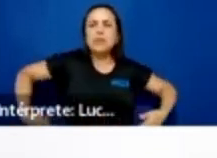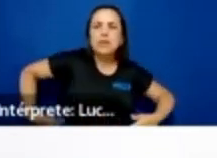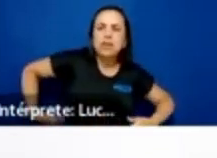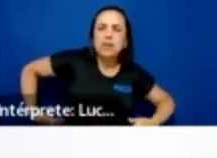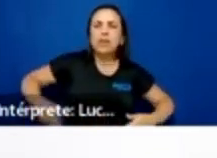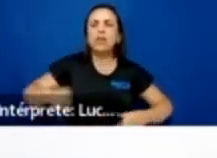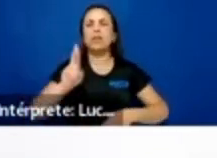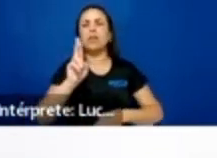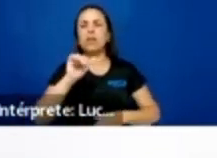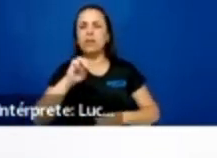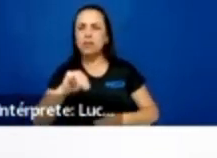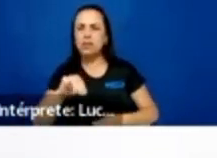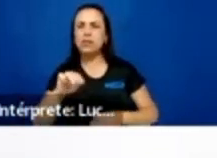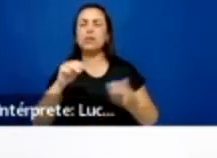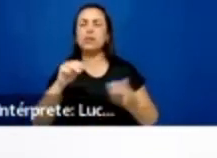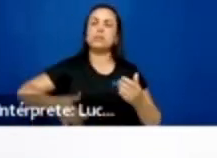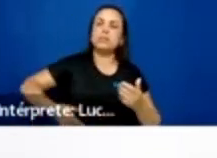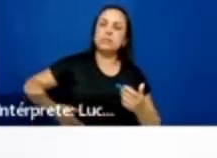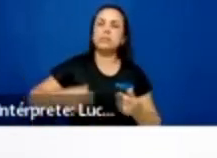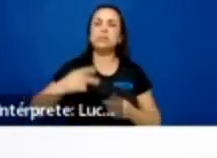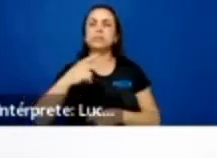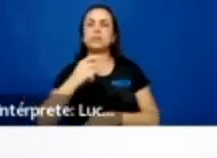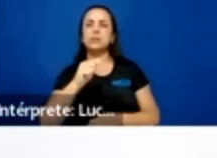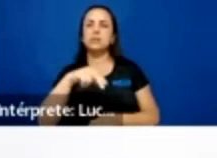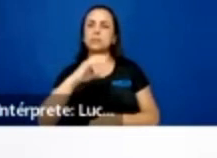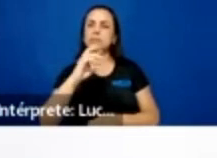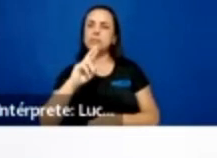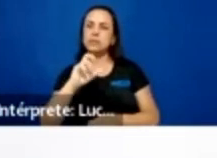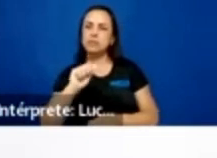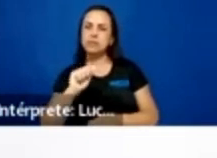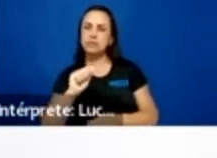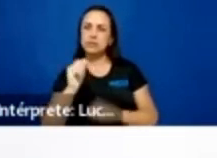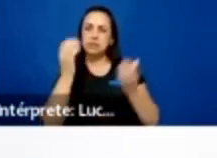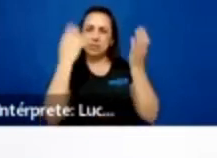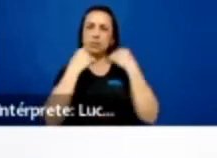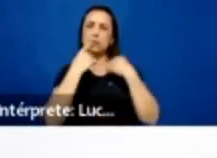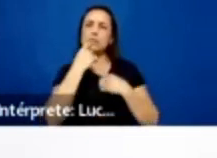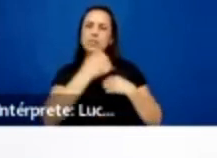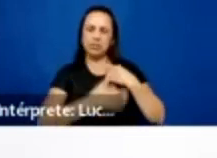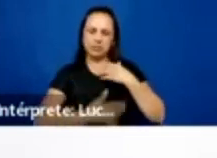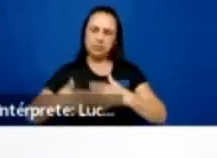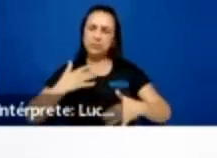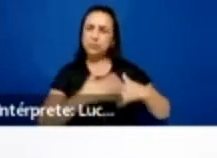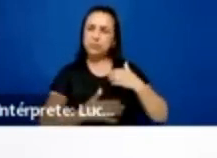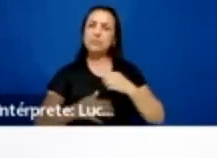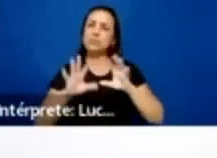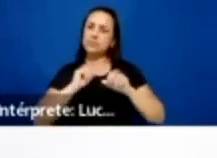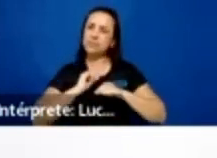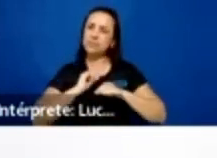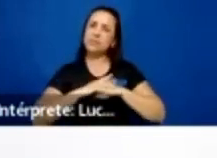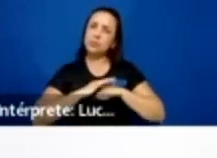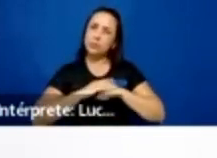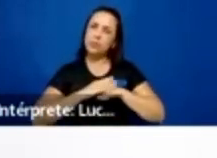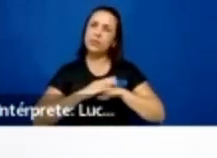você por dentro. E você fica doente. O radical livre é muito complicado. O radical livre, ele